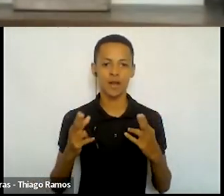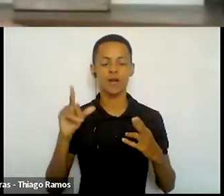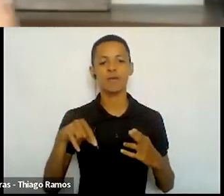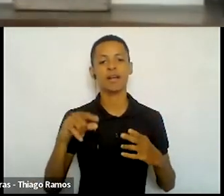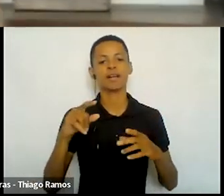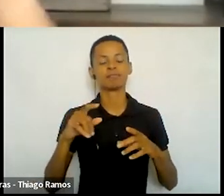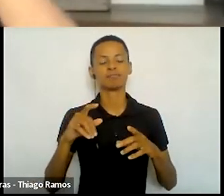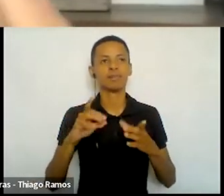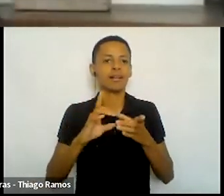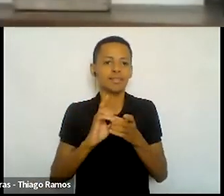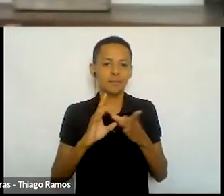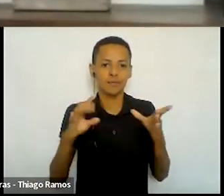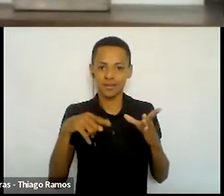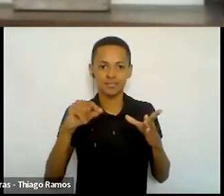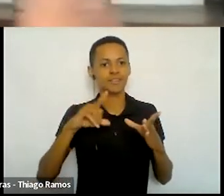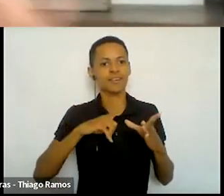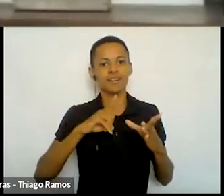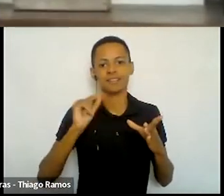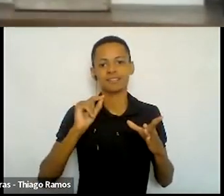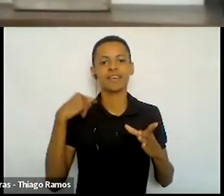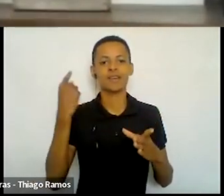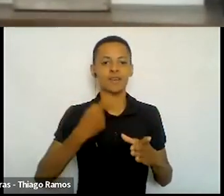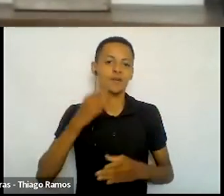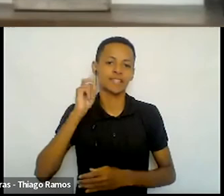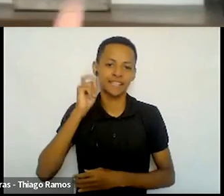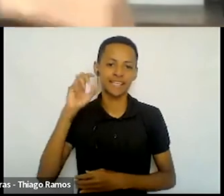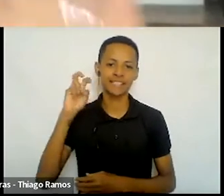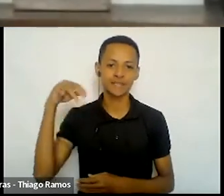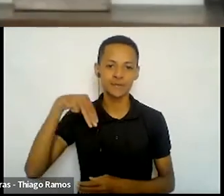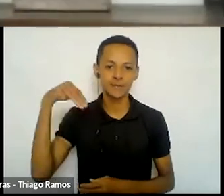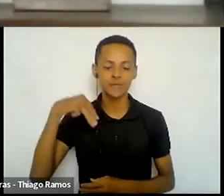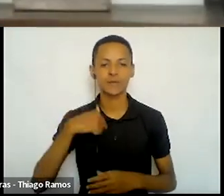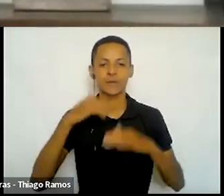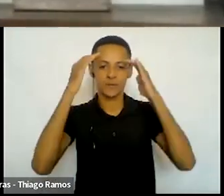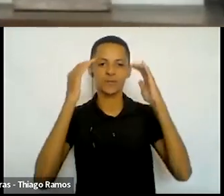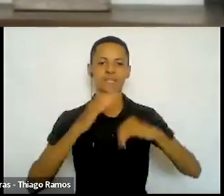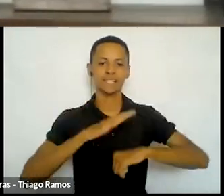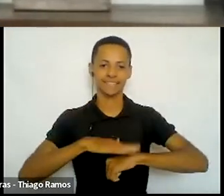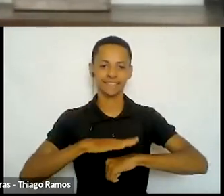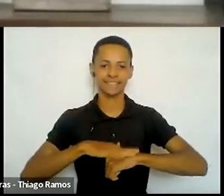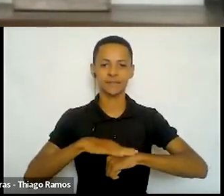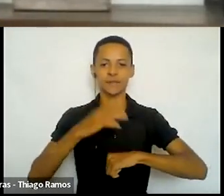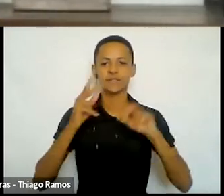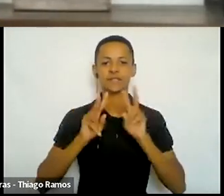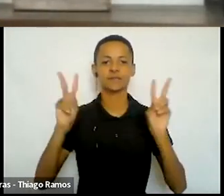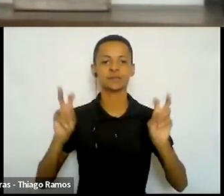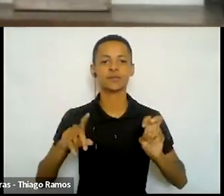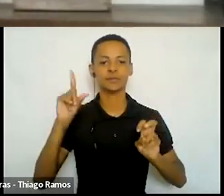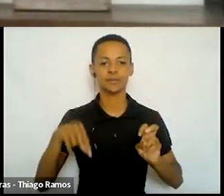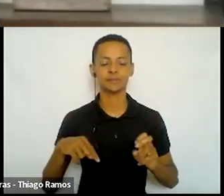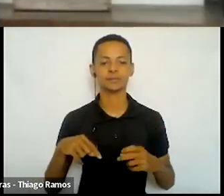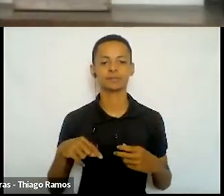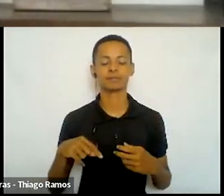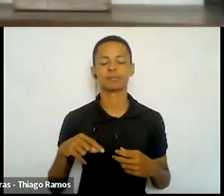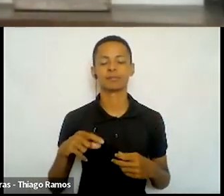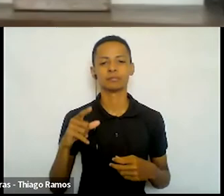mutação, e eu acho que eu tentei, nos meus 5 minutos, muito rapidamente, eu obedeço muito tempo aqui, falar sobre esta coisa, o